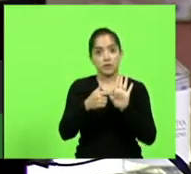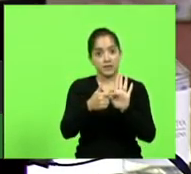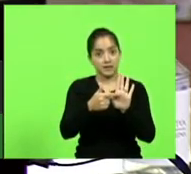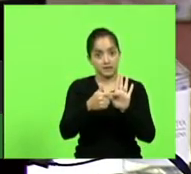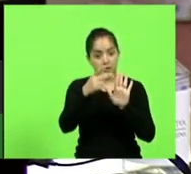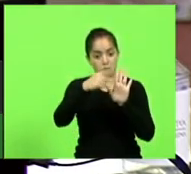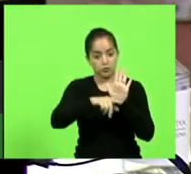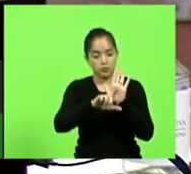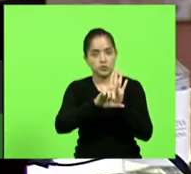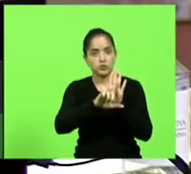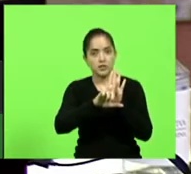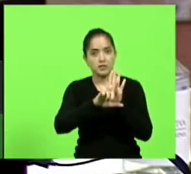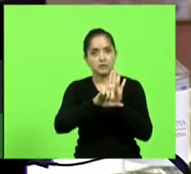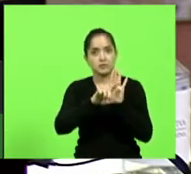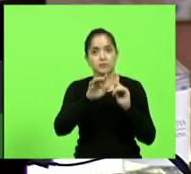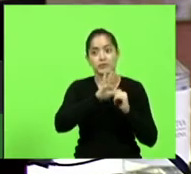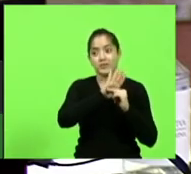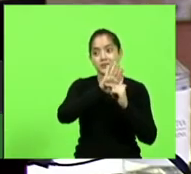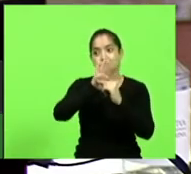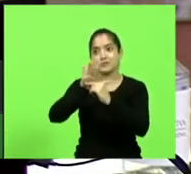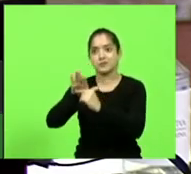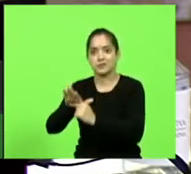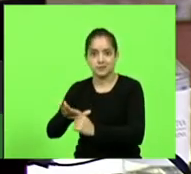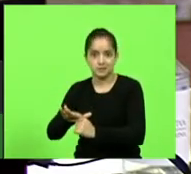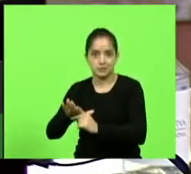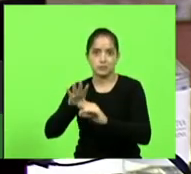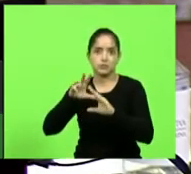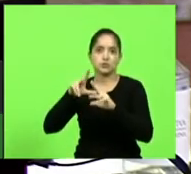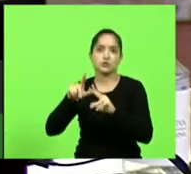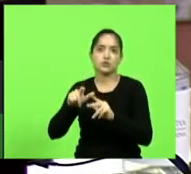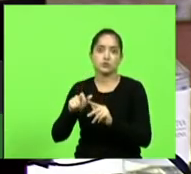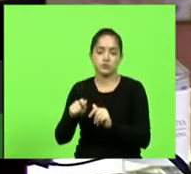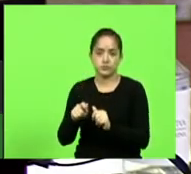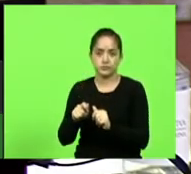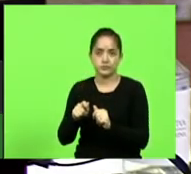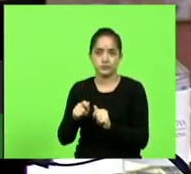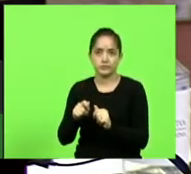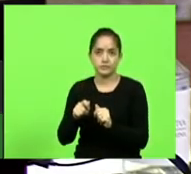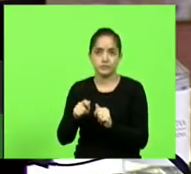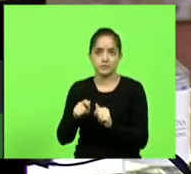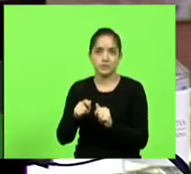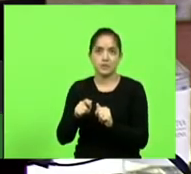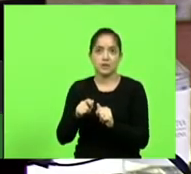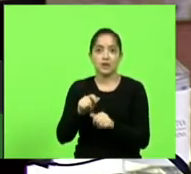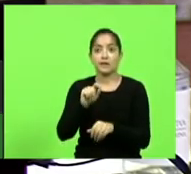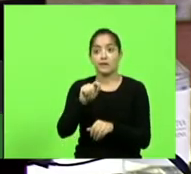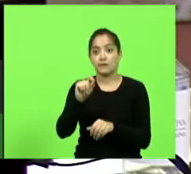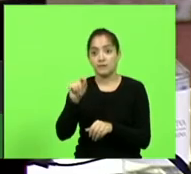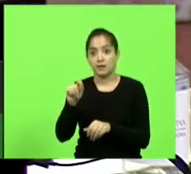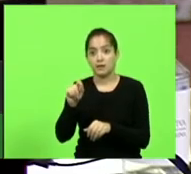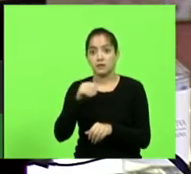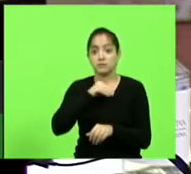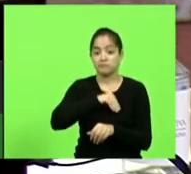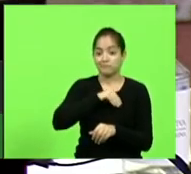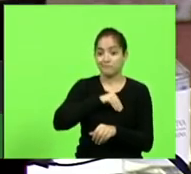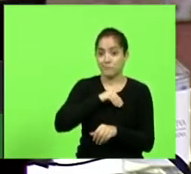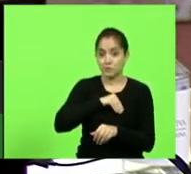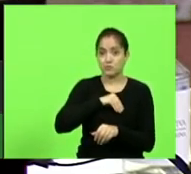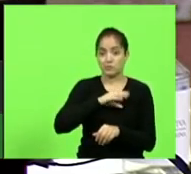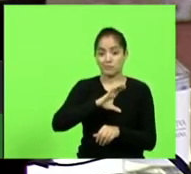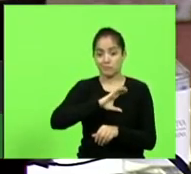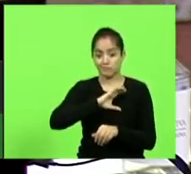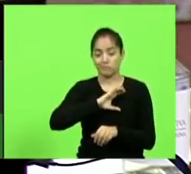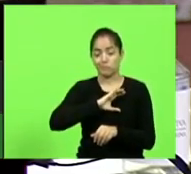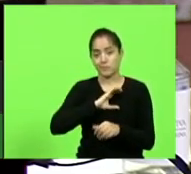beneficiando todos. E quem vai ser beneficiado também é quem tem dinheiro.